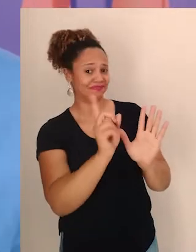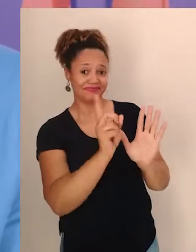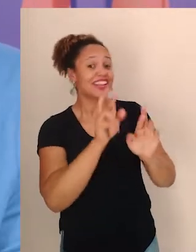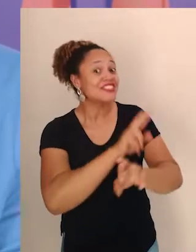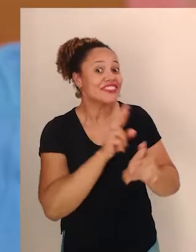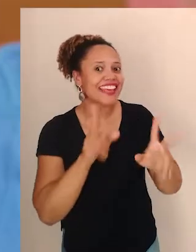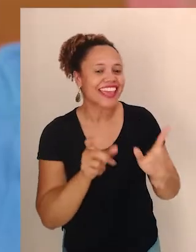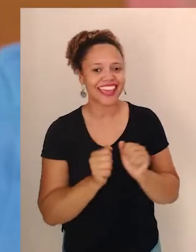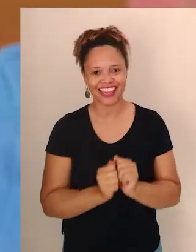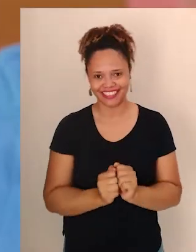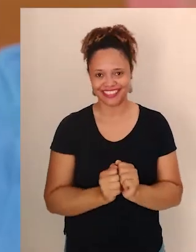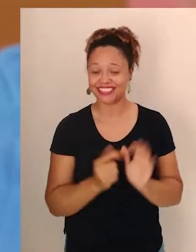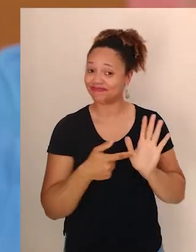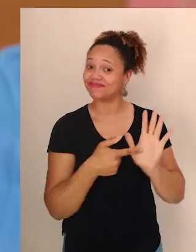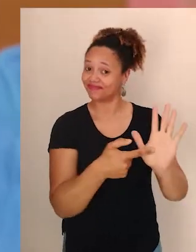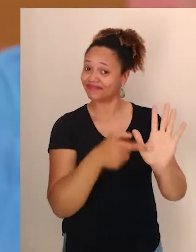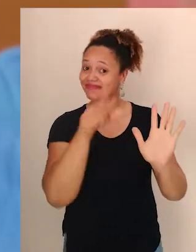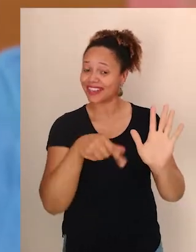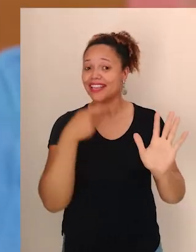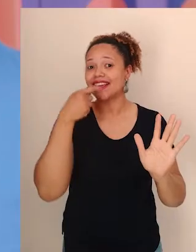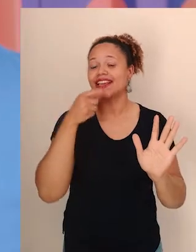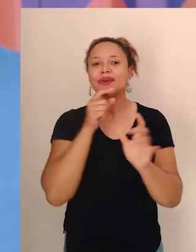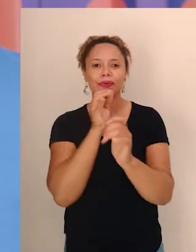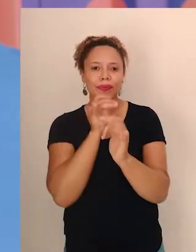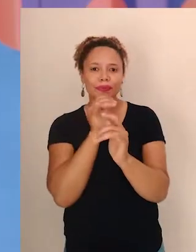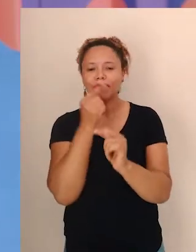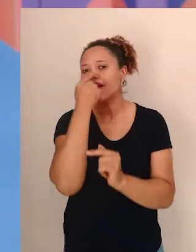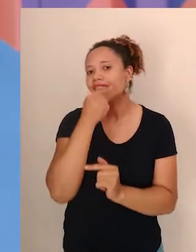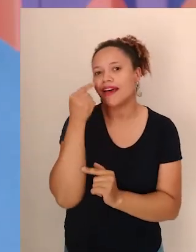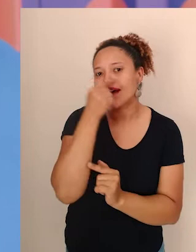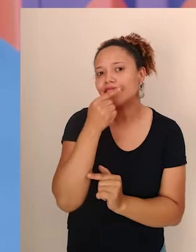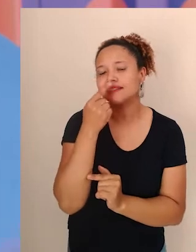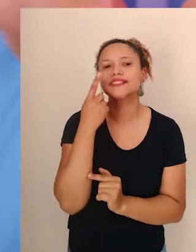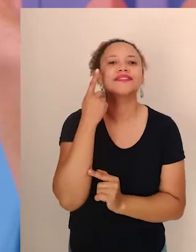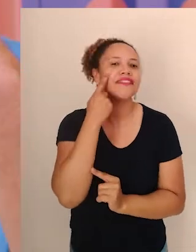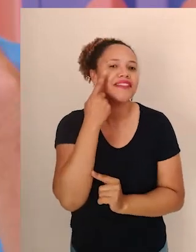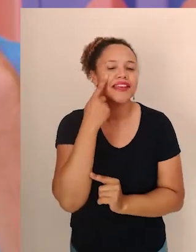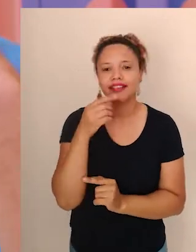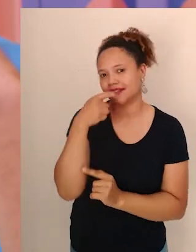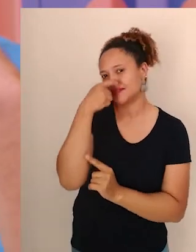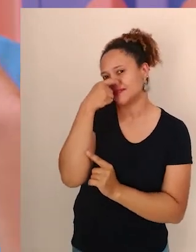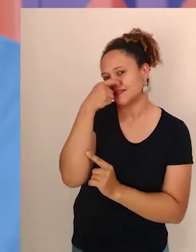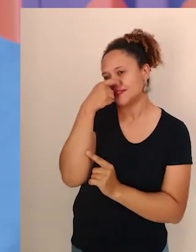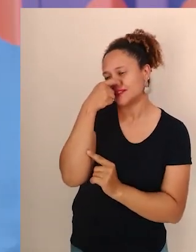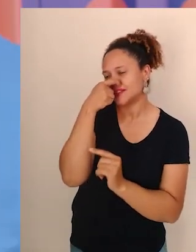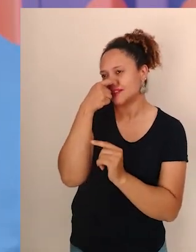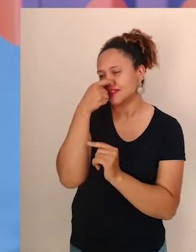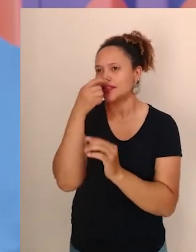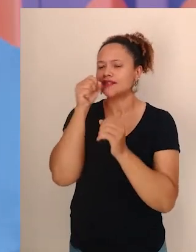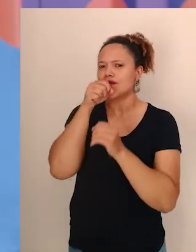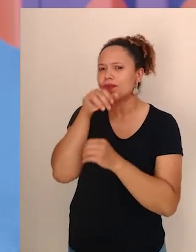no nariz, viu? Essa aqui é uma flauta de nariz. É só colocar no nariz assim, ó, e assoprar com o nosso nariz.